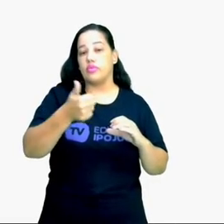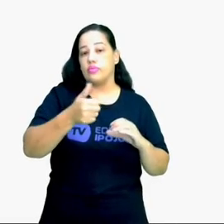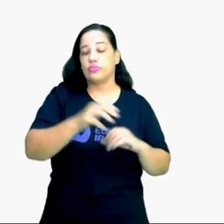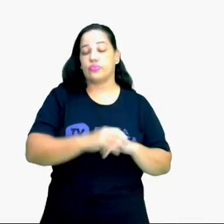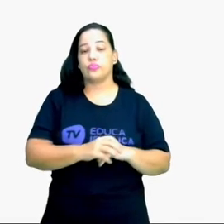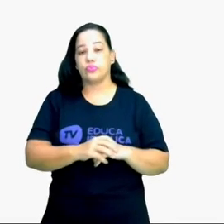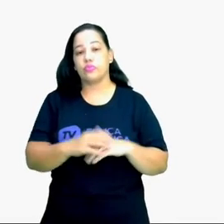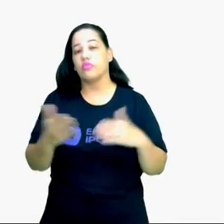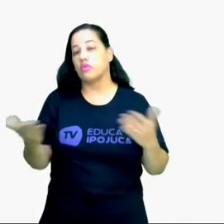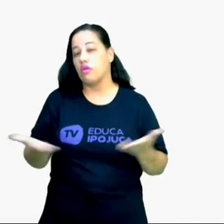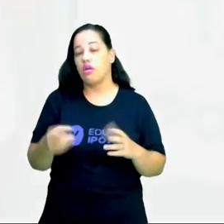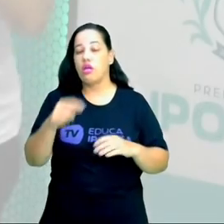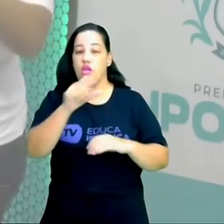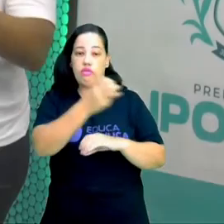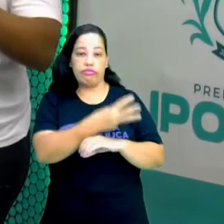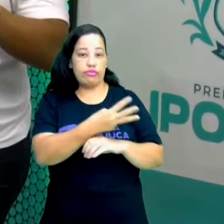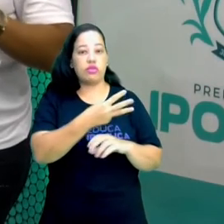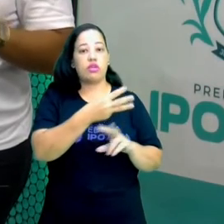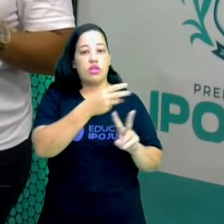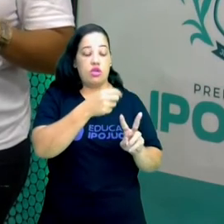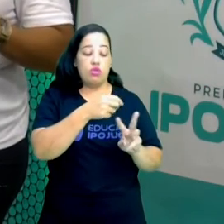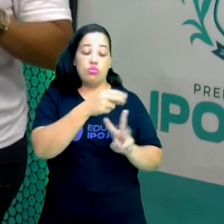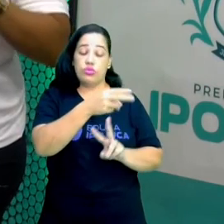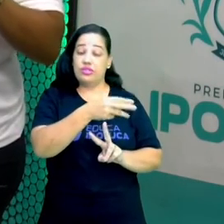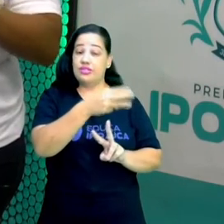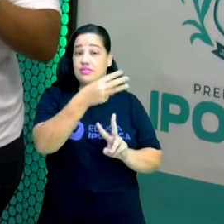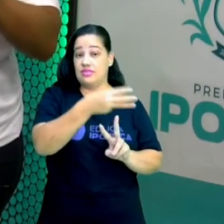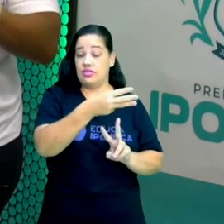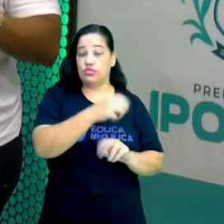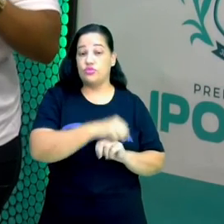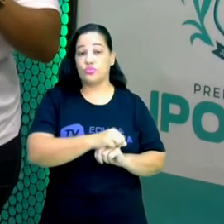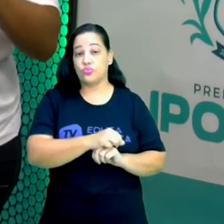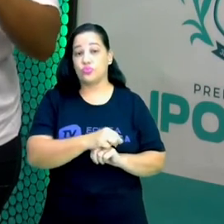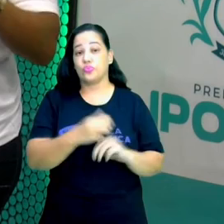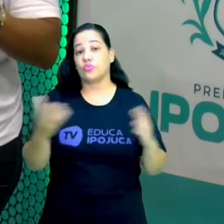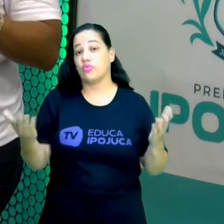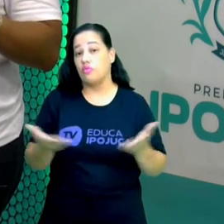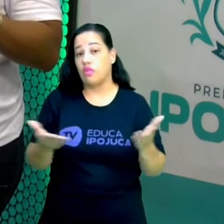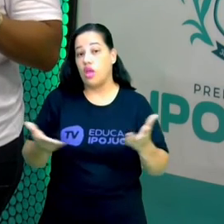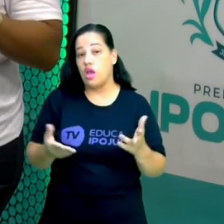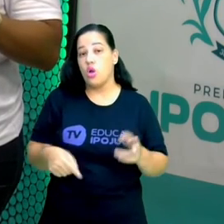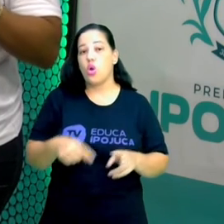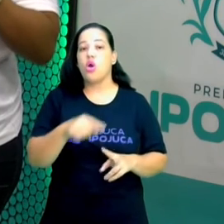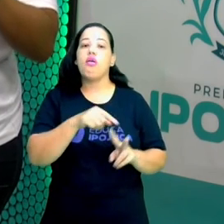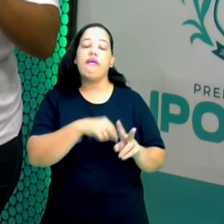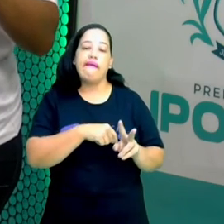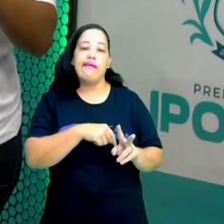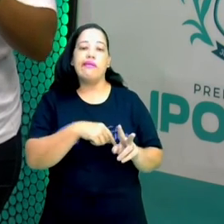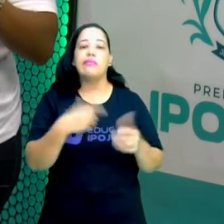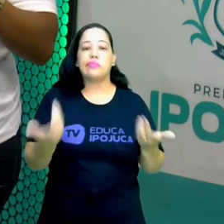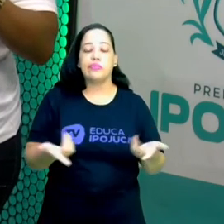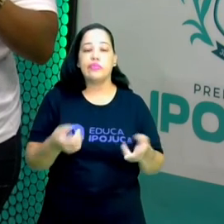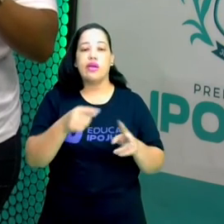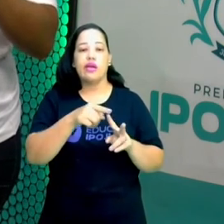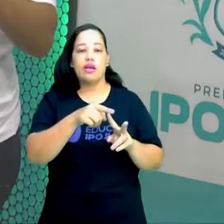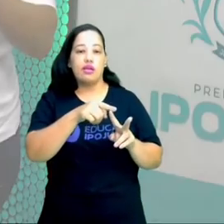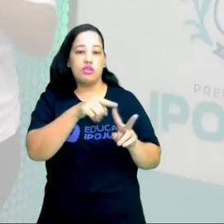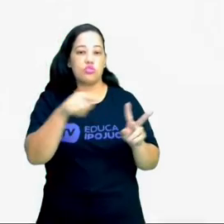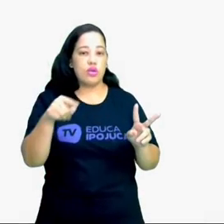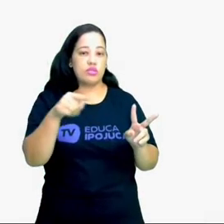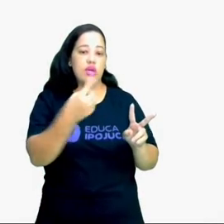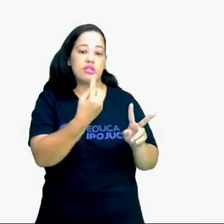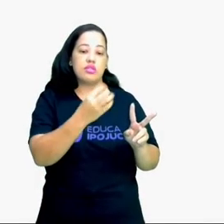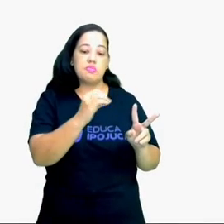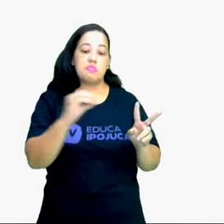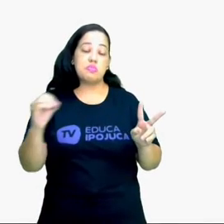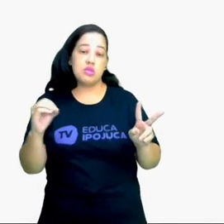3. Relembrando, letra E, raiz quadrada de 1.000. Então, é raiz